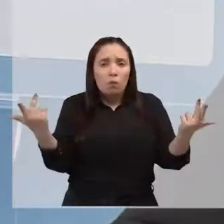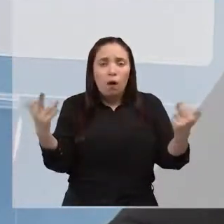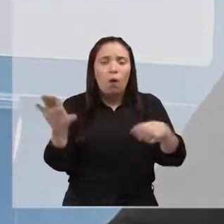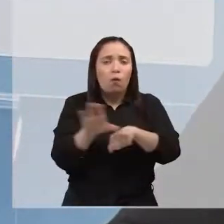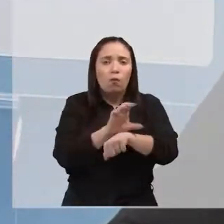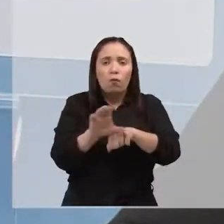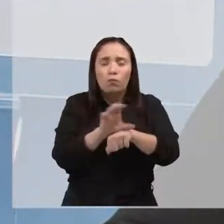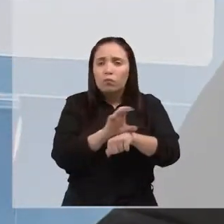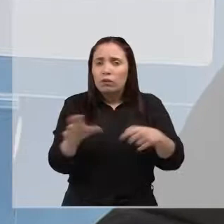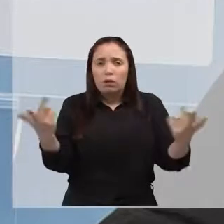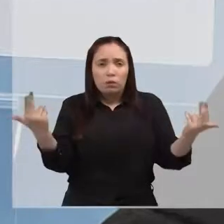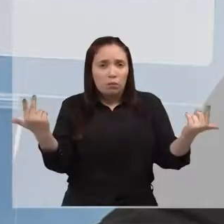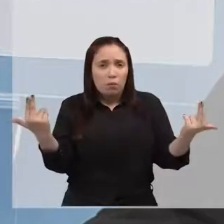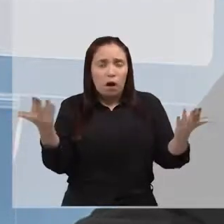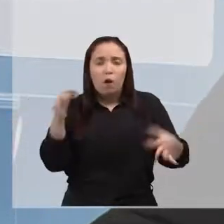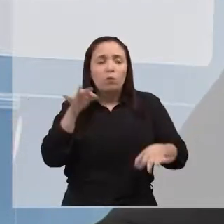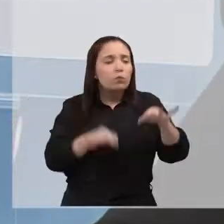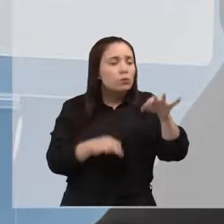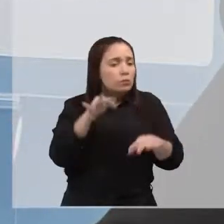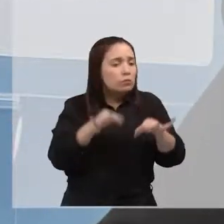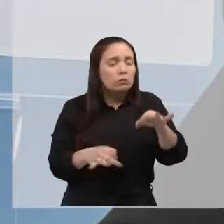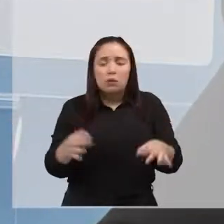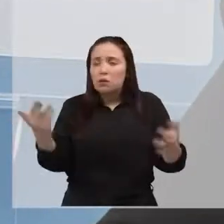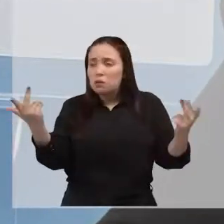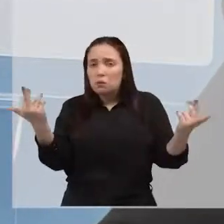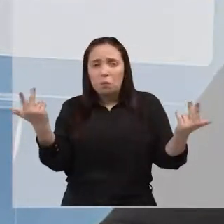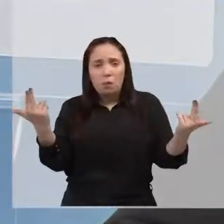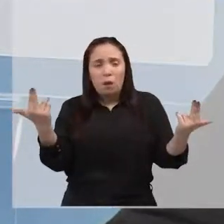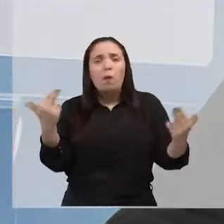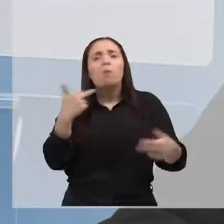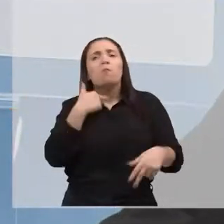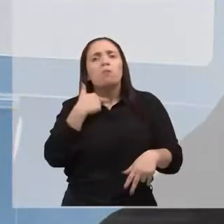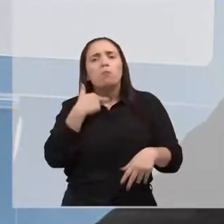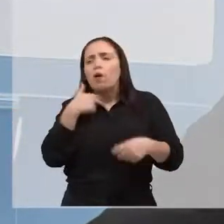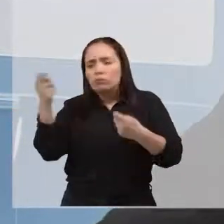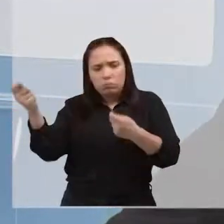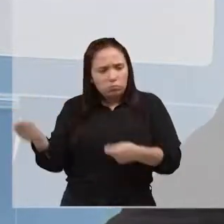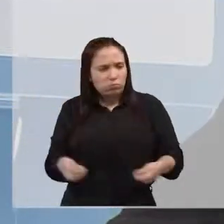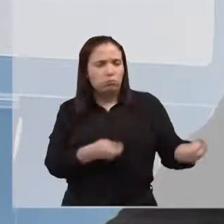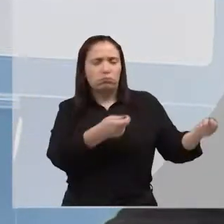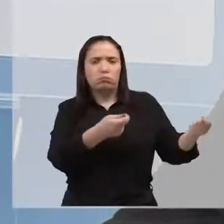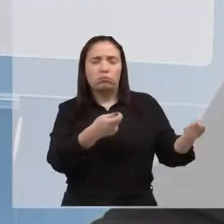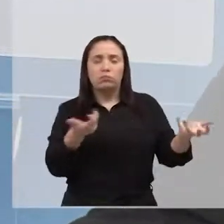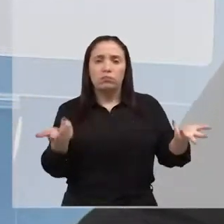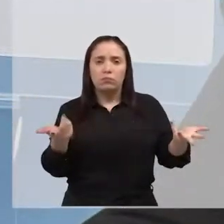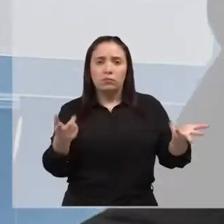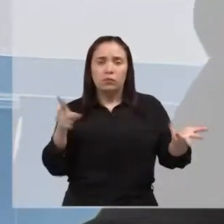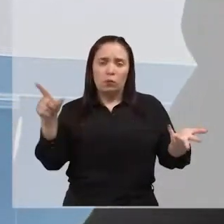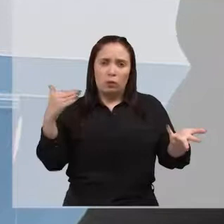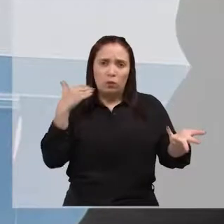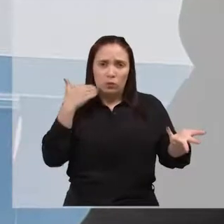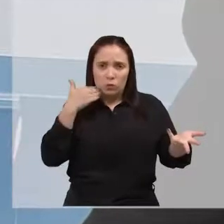não é o mesmo? Os julgamentos seriam similares? Ou um juiz pode protelar